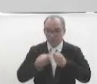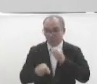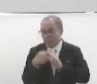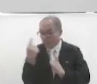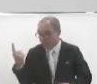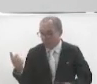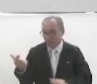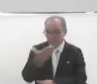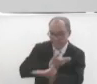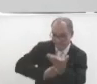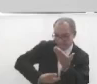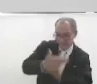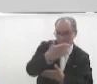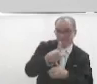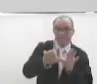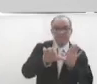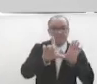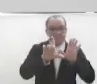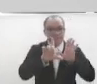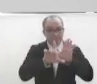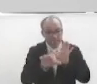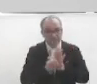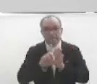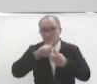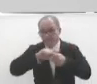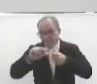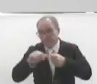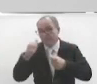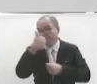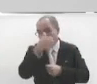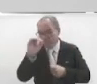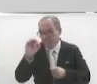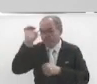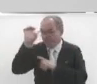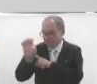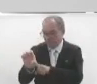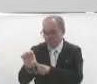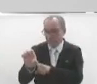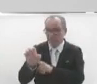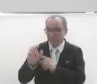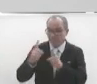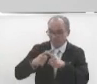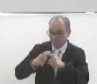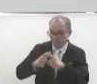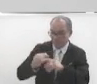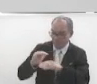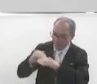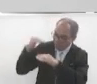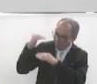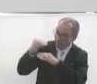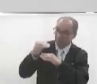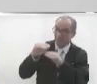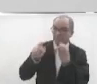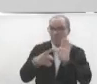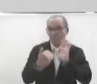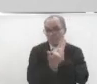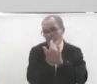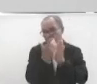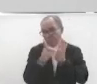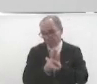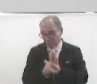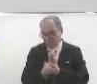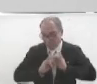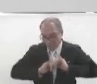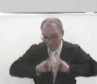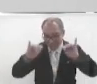primeiro modifica a parte parcialmente o artigo 10 e e acrescenta incisos e alíneas do projeto de lei